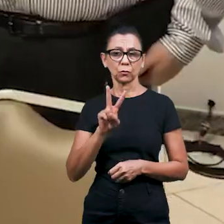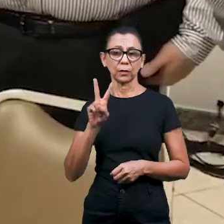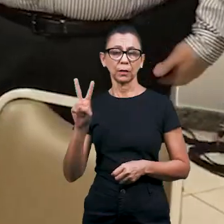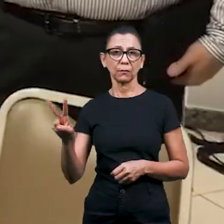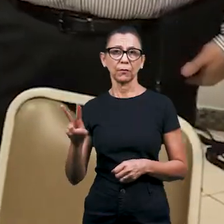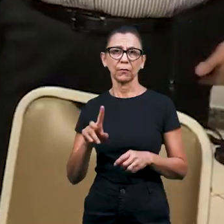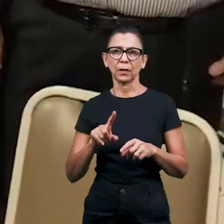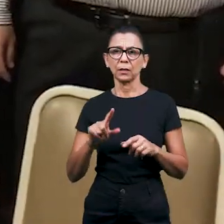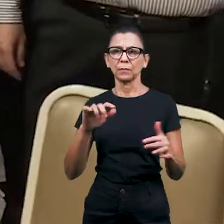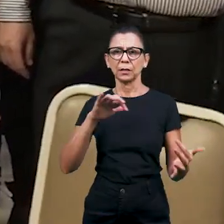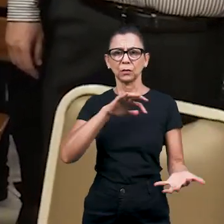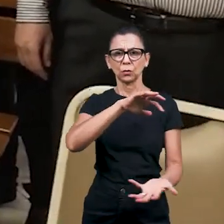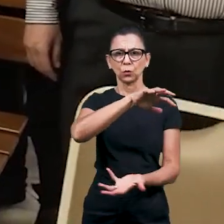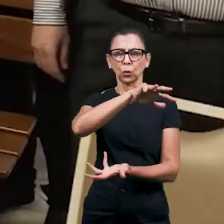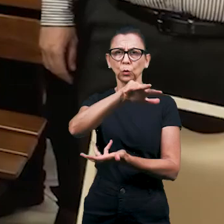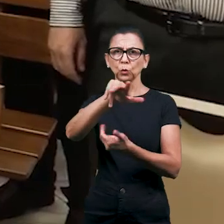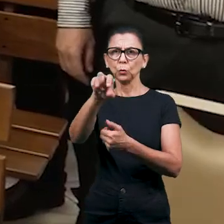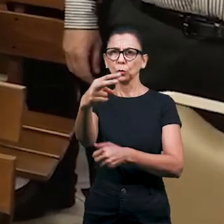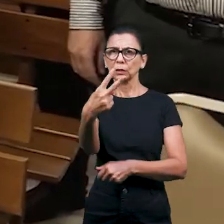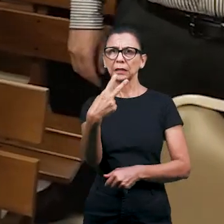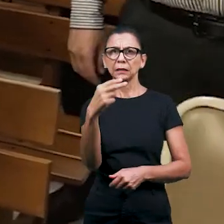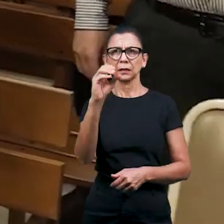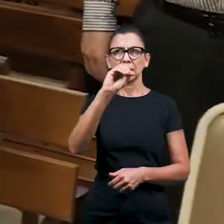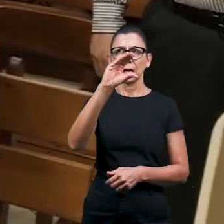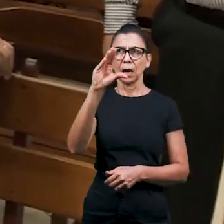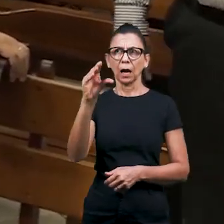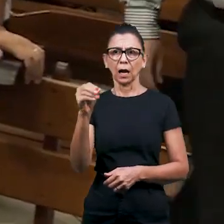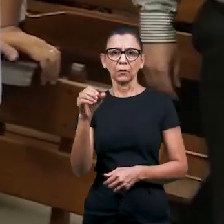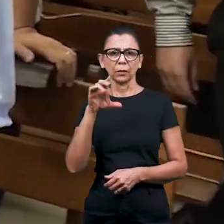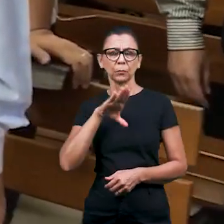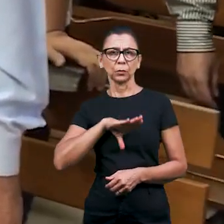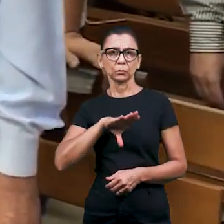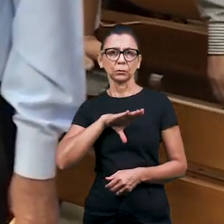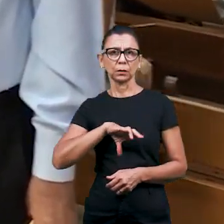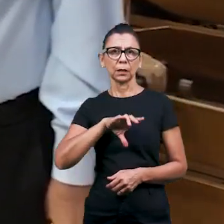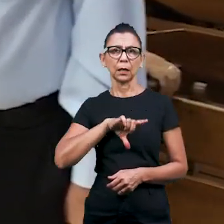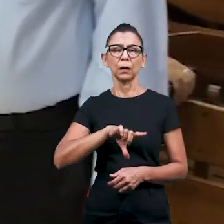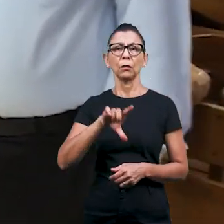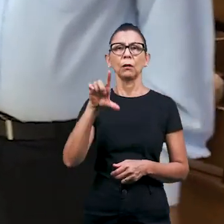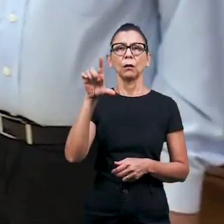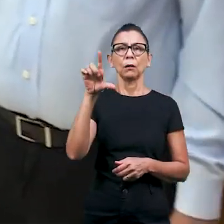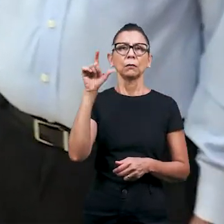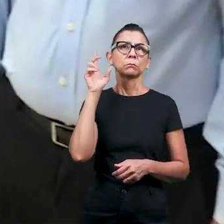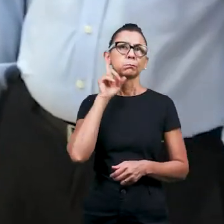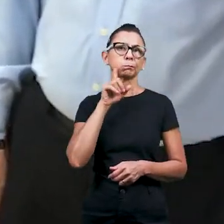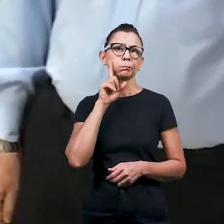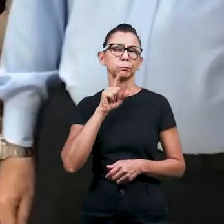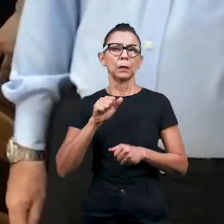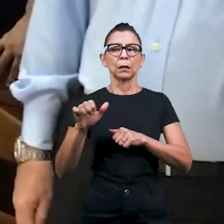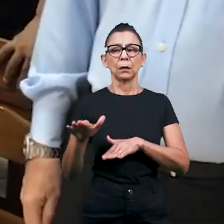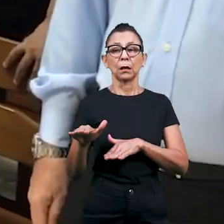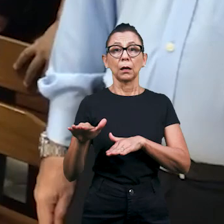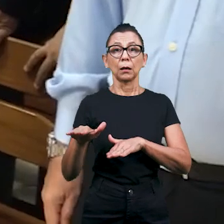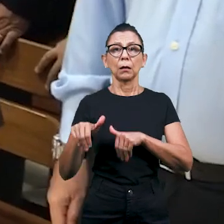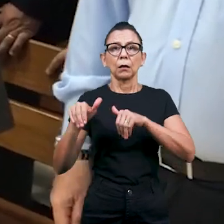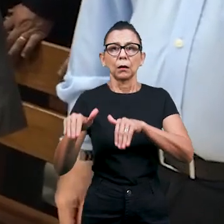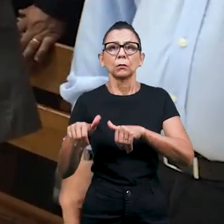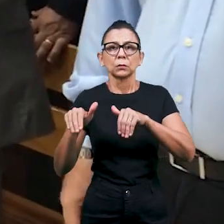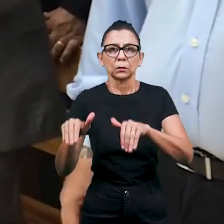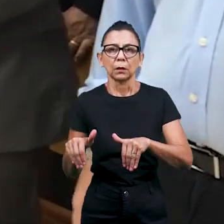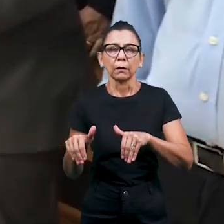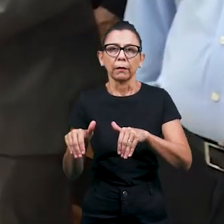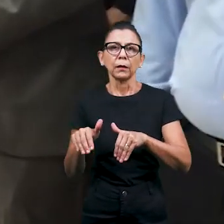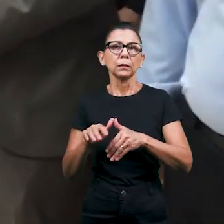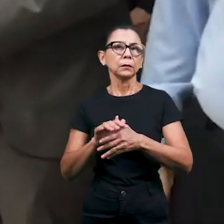assistindo, da África, de Portugal, da Oceania, da Austrália, dos Estados Unidos, da América Central. Então, por quê?